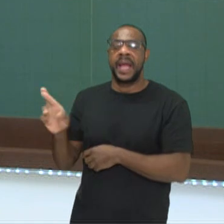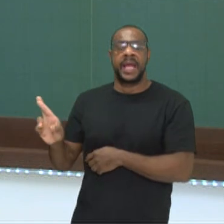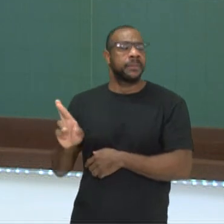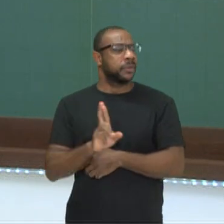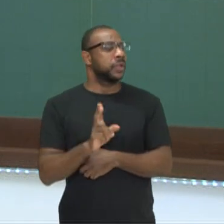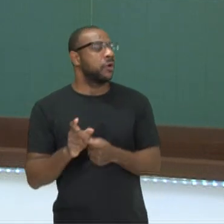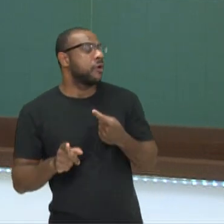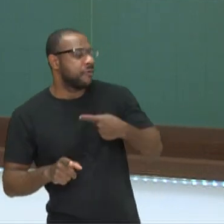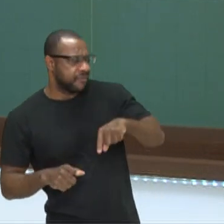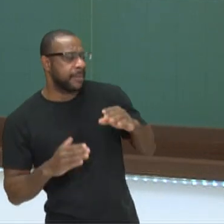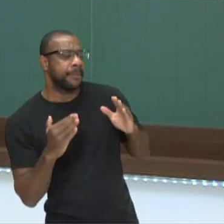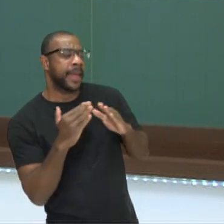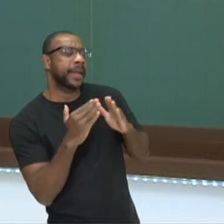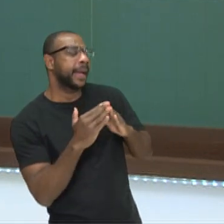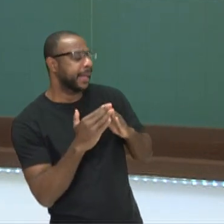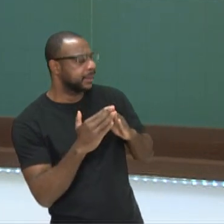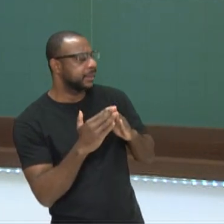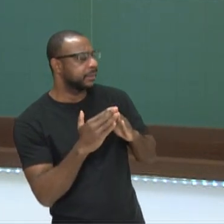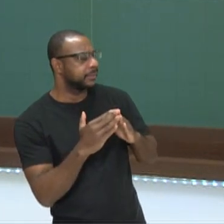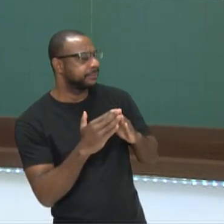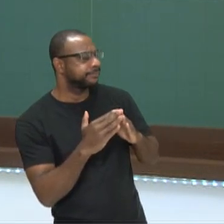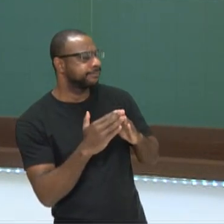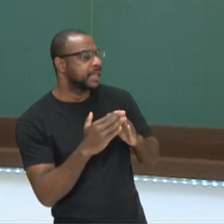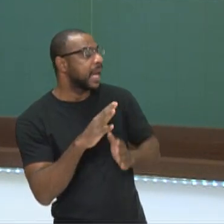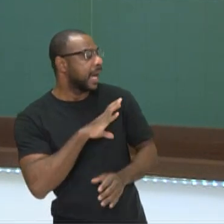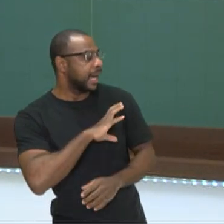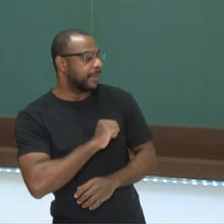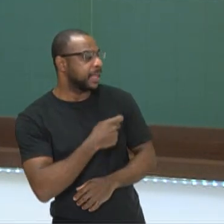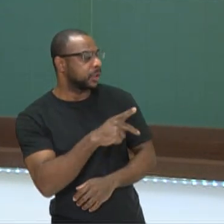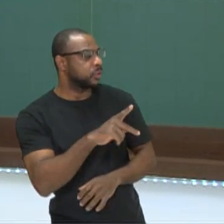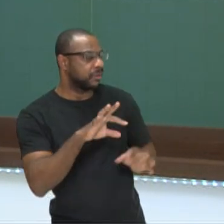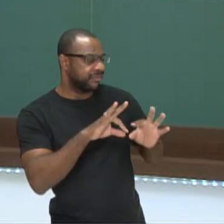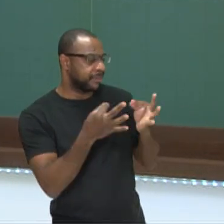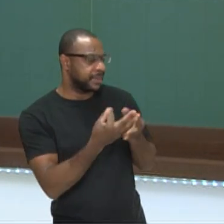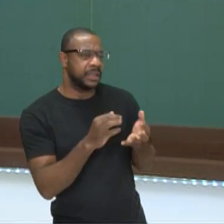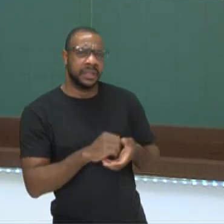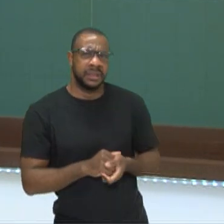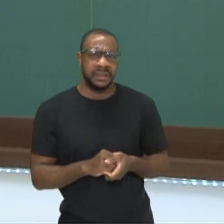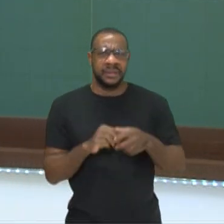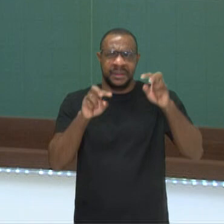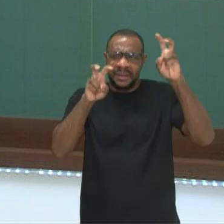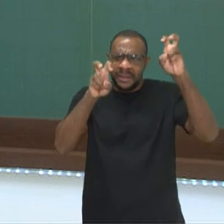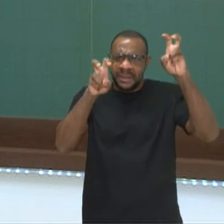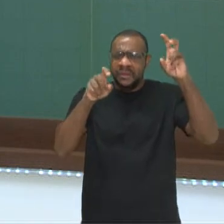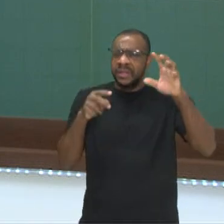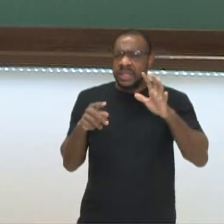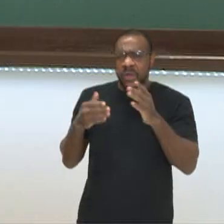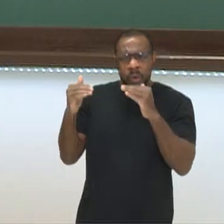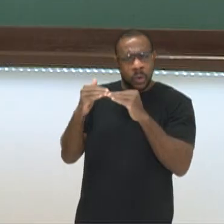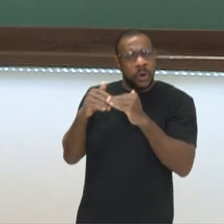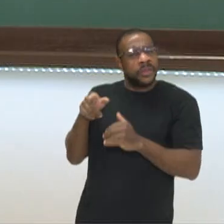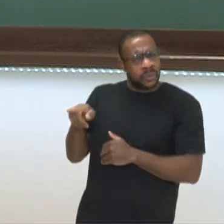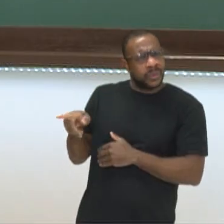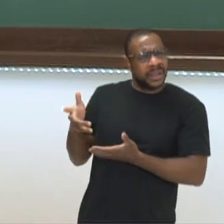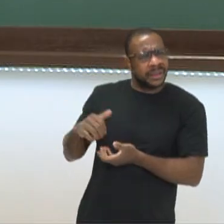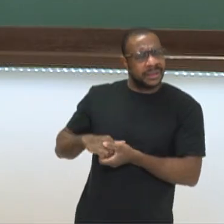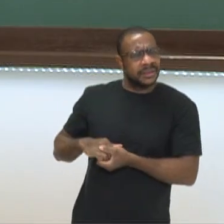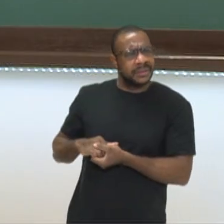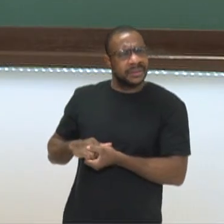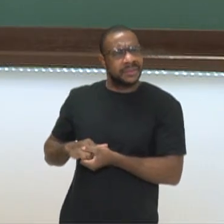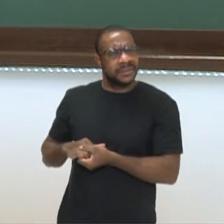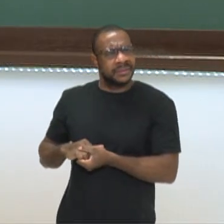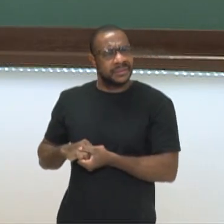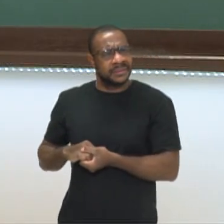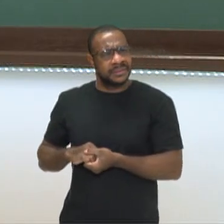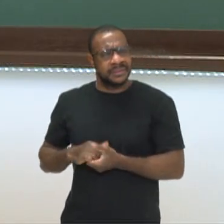um texto justificando se você concorda com ela ou não. O mais importante aqui é como você